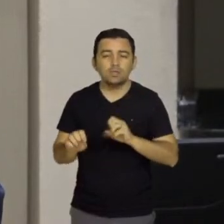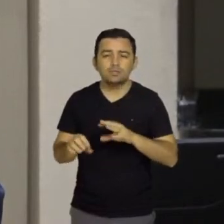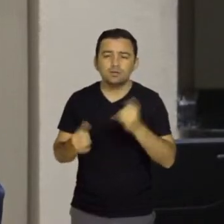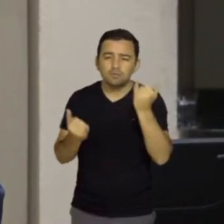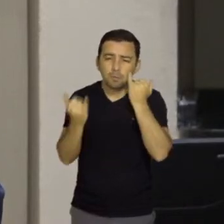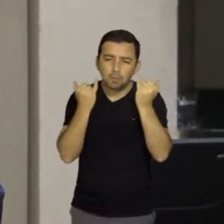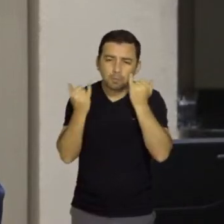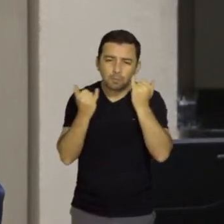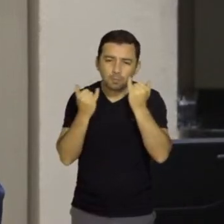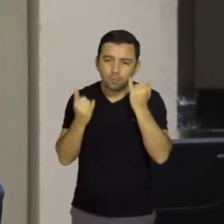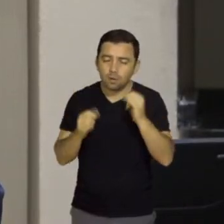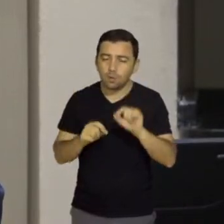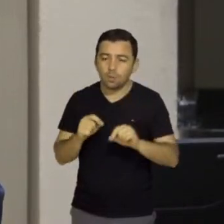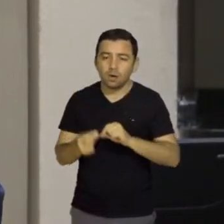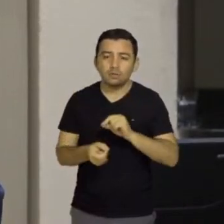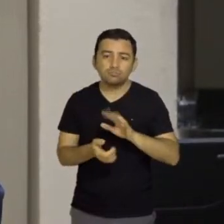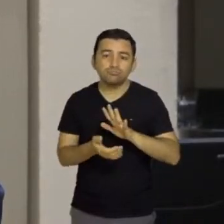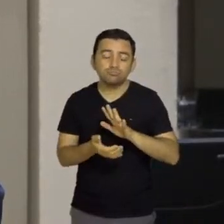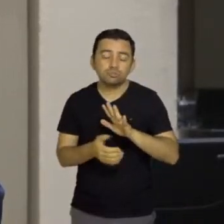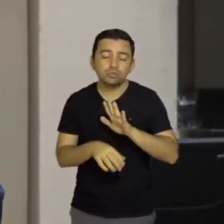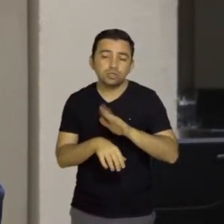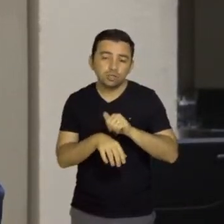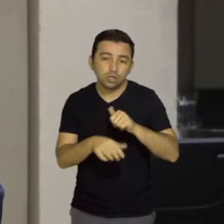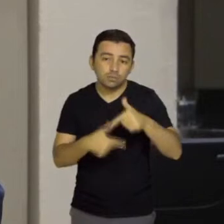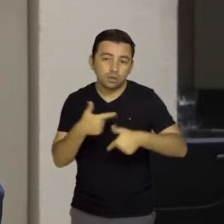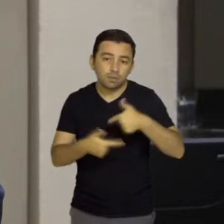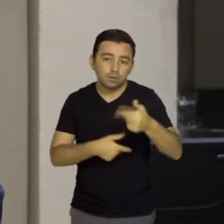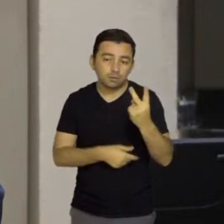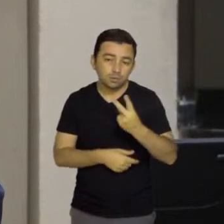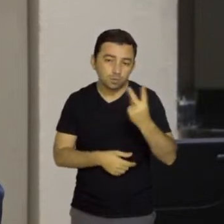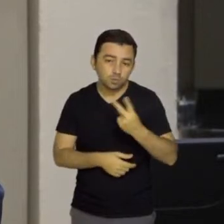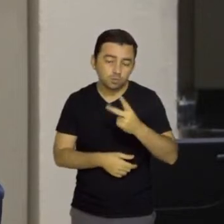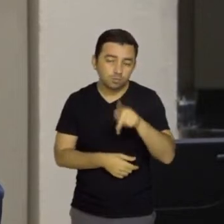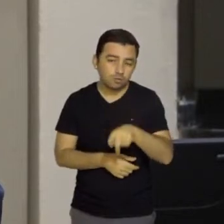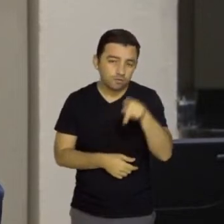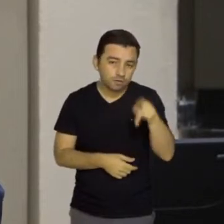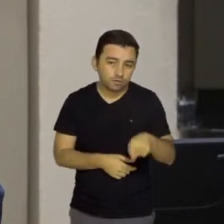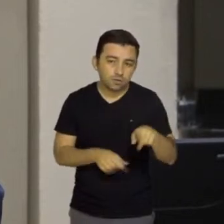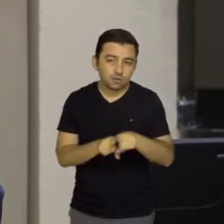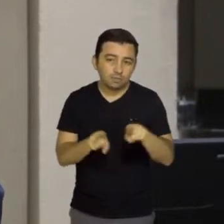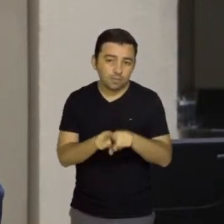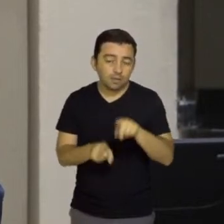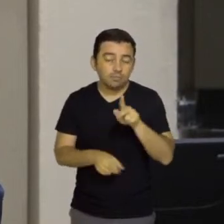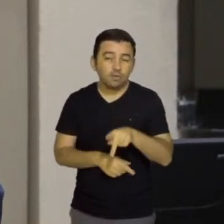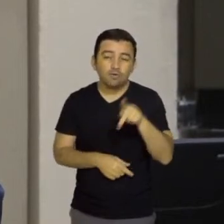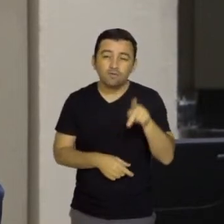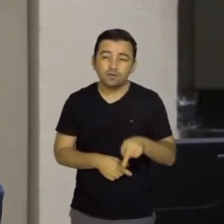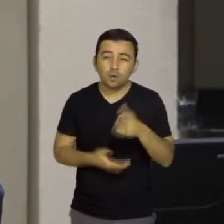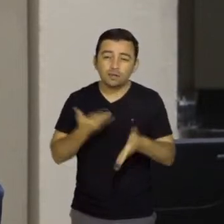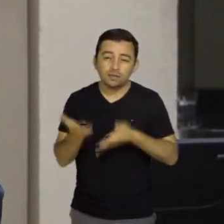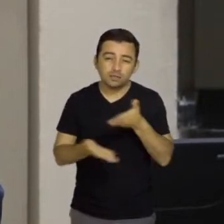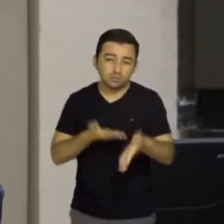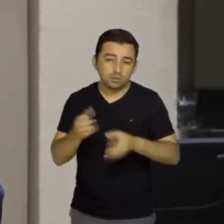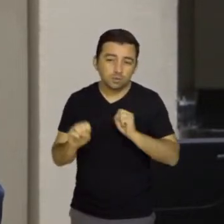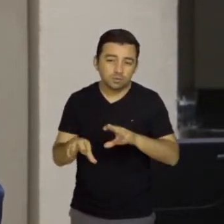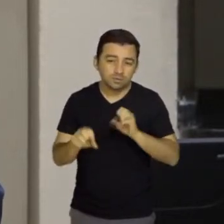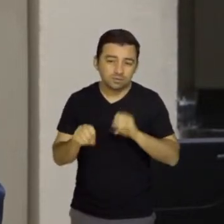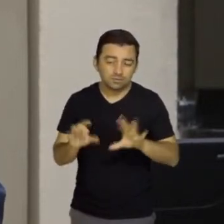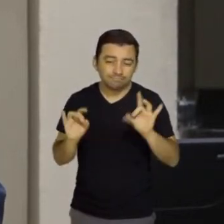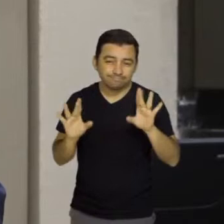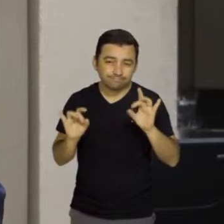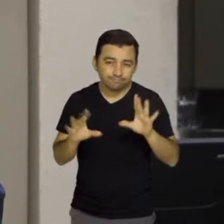informações acerca da contratação para os cargos de segundo professor de turma e professor de atendimento educacional